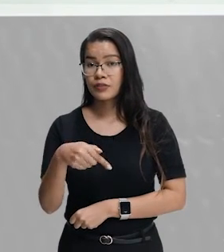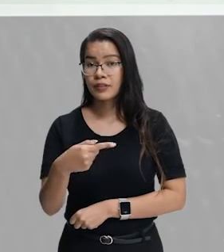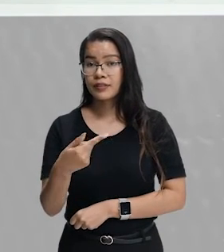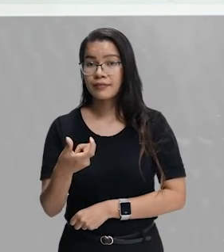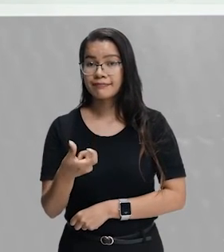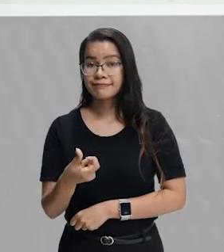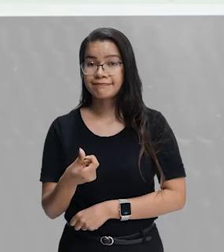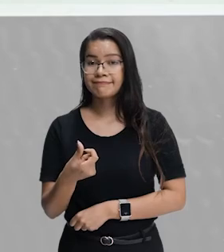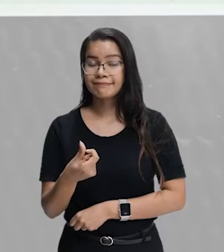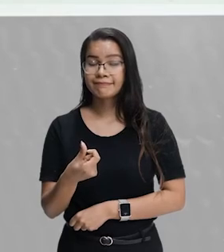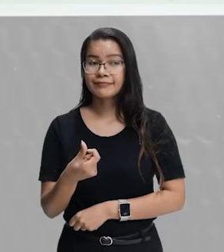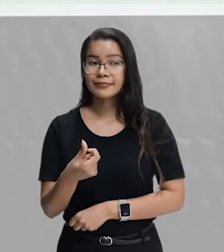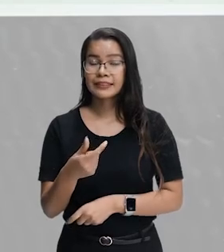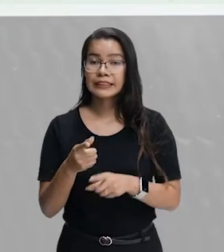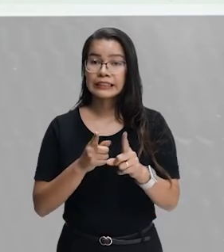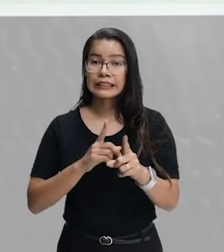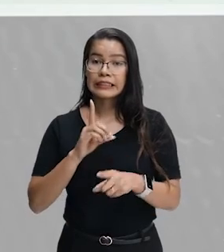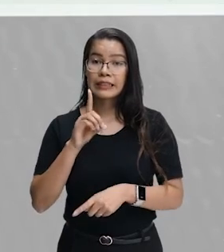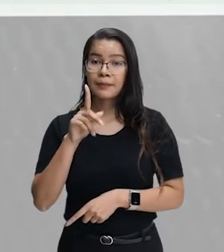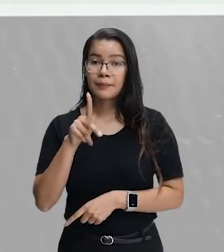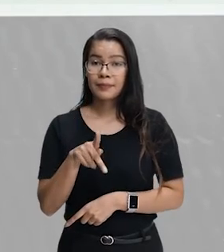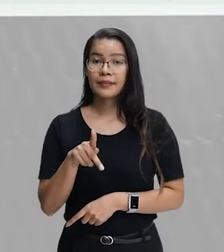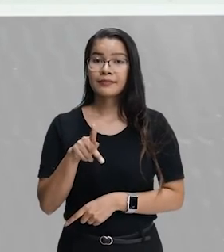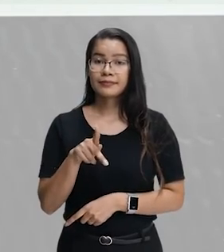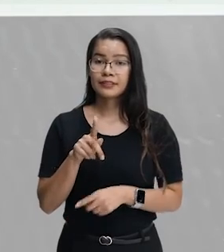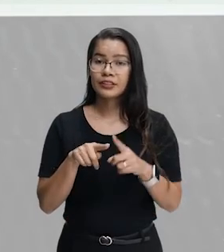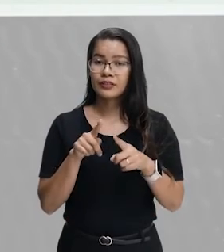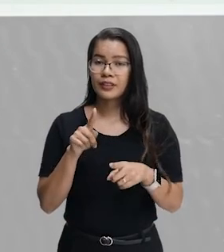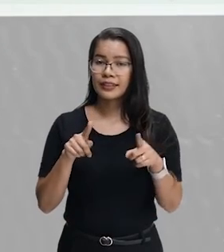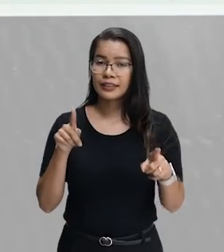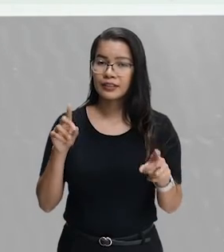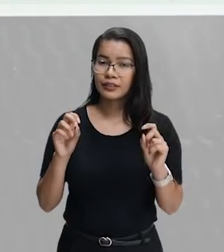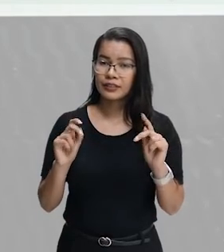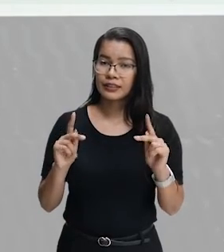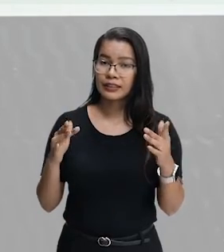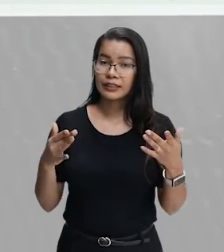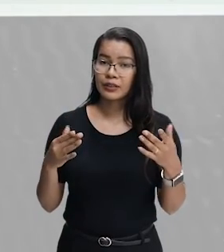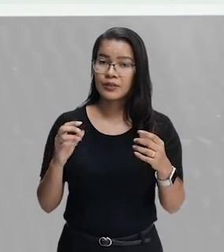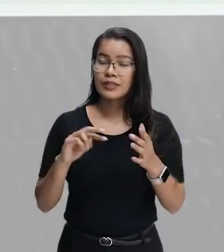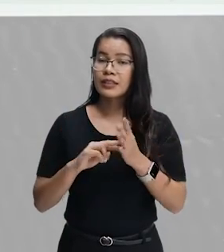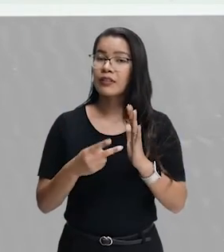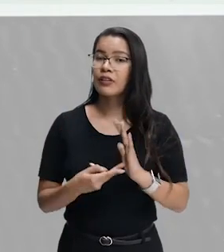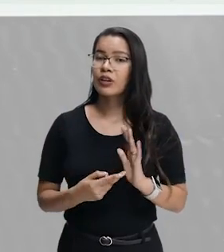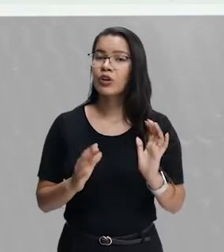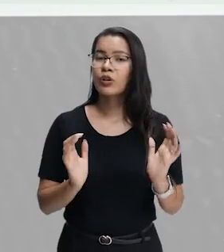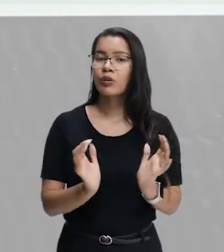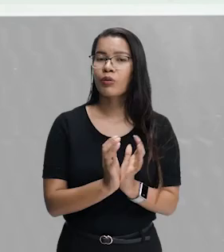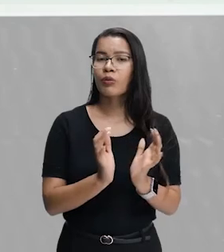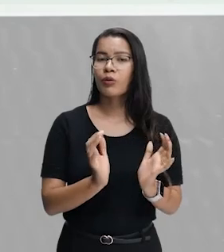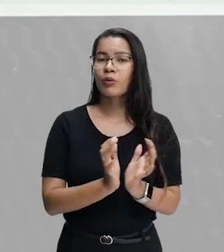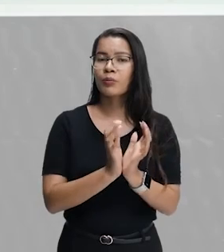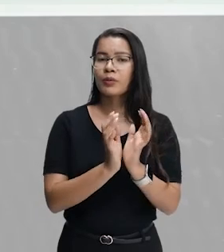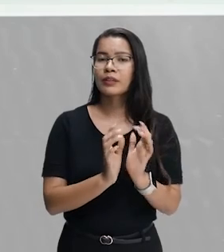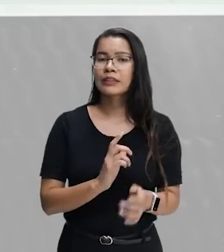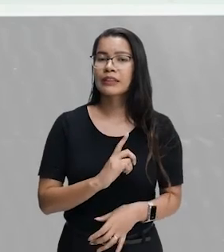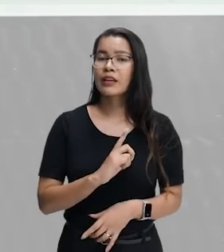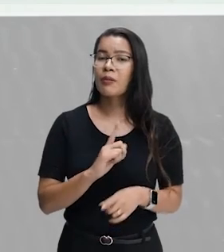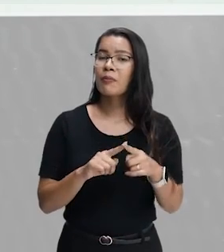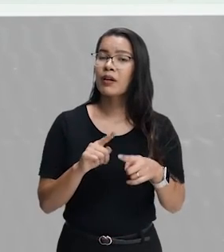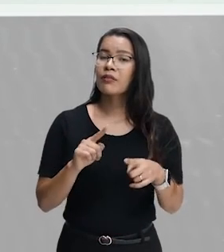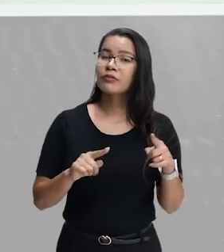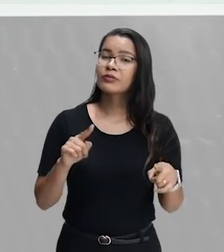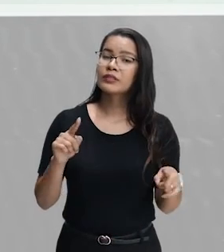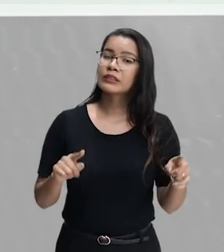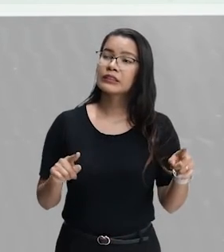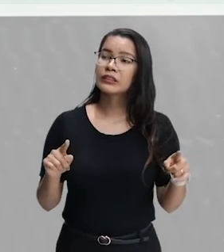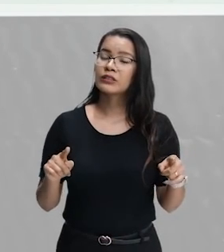27,6 de desvio de variância, tá? Então, quer dizer que esse grupo aqui, ele tem uma